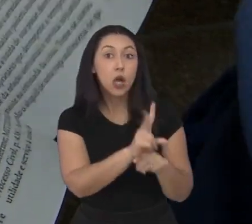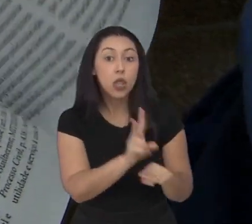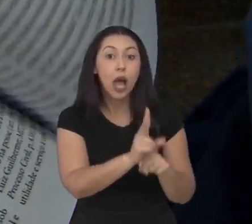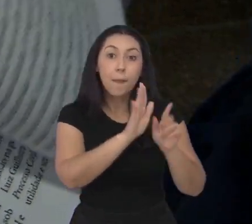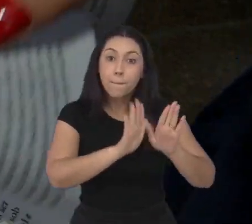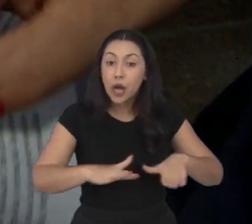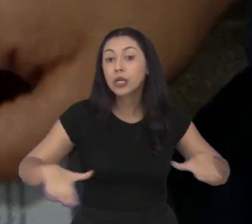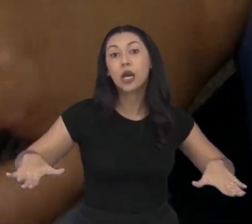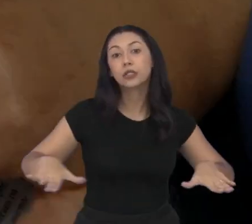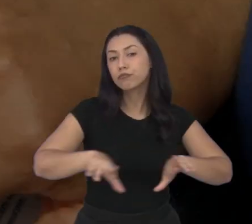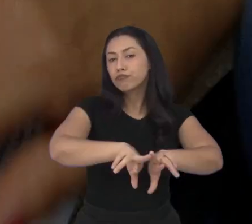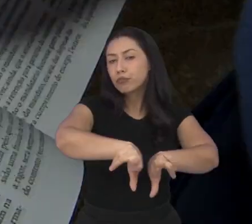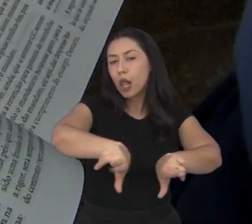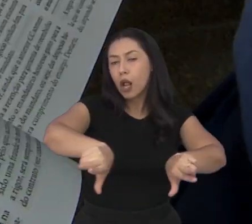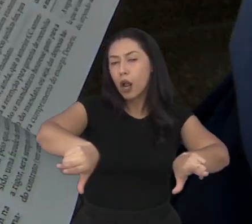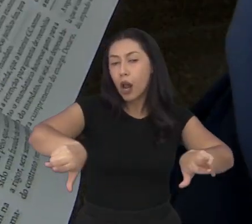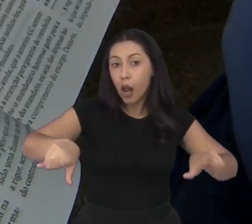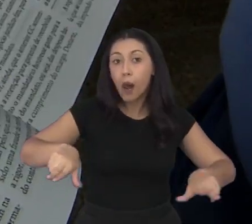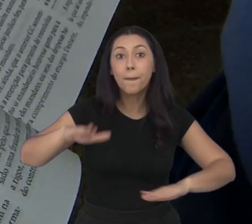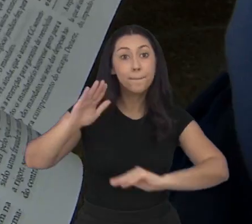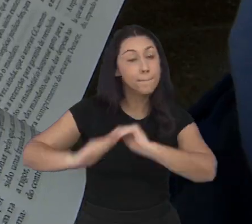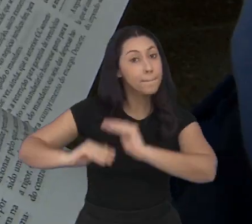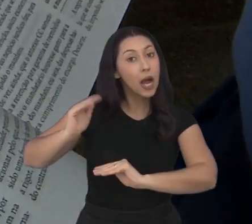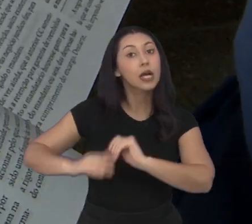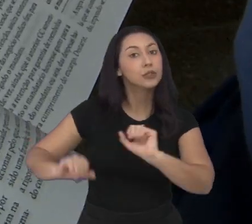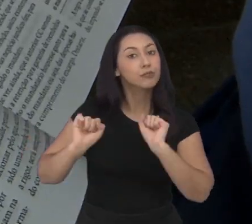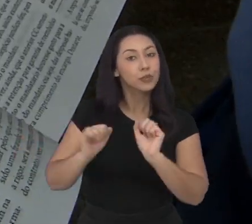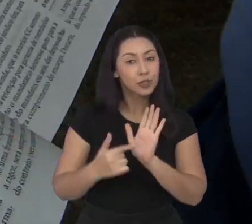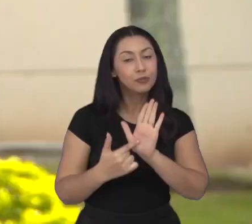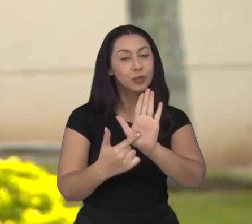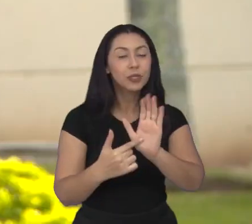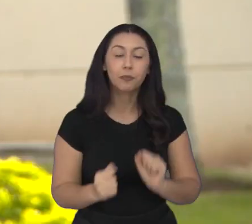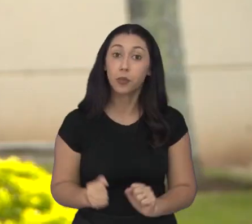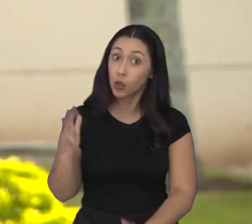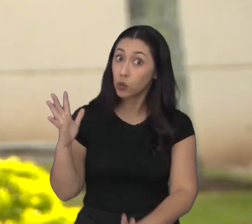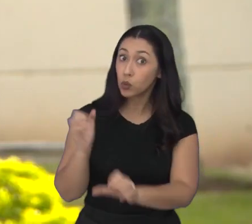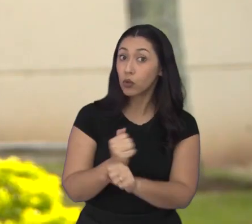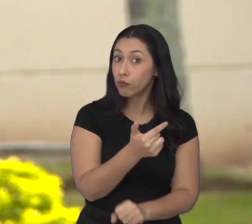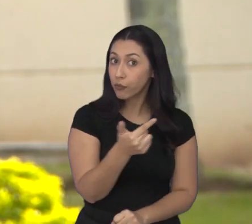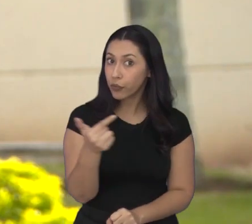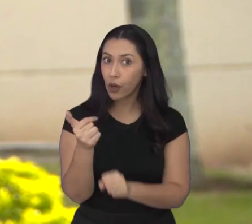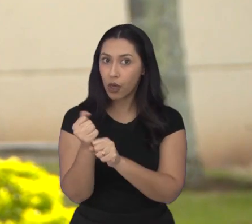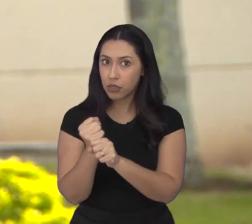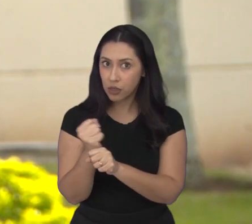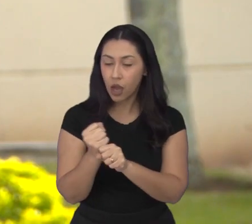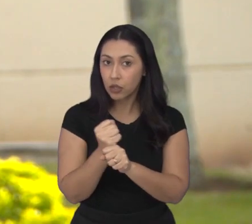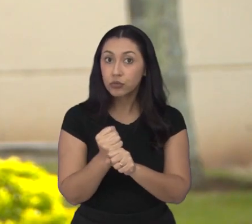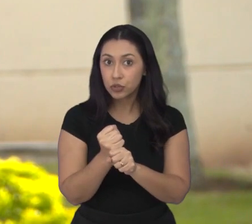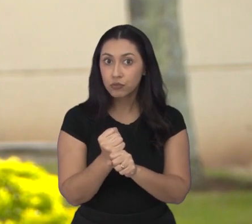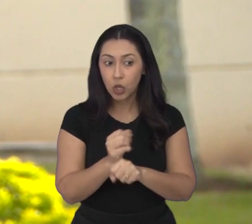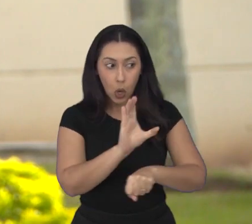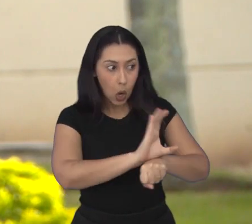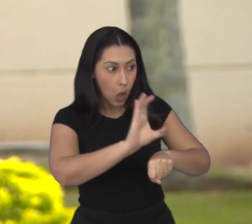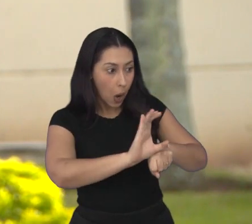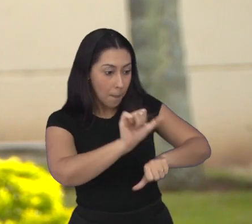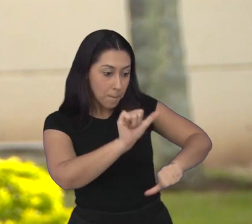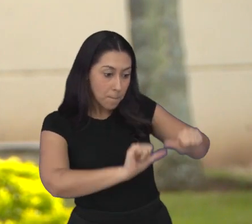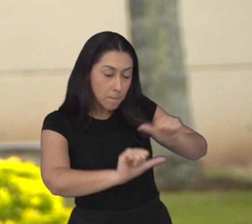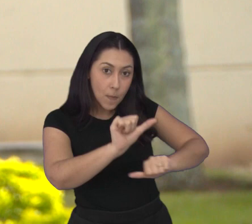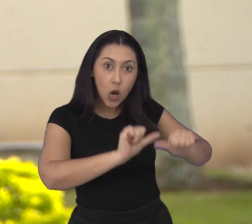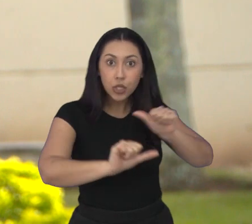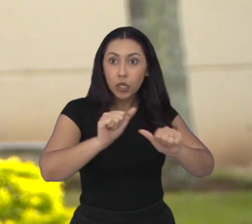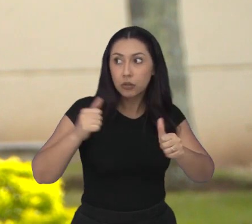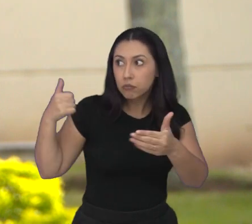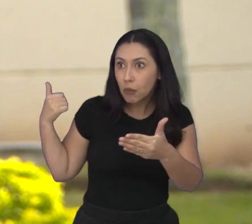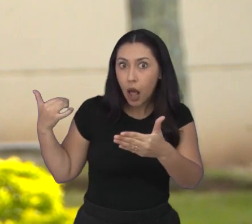de bens, são alguns dos exemplos práticos que podem ser citados. Com 22 anos completos, a reforma do Código Civil